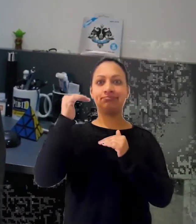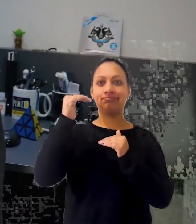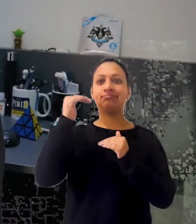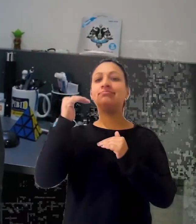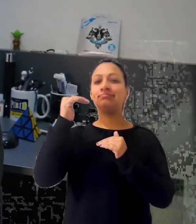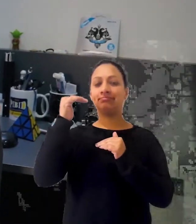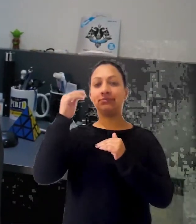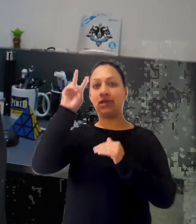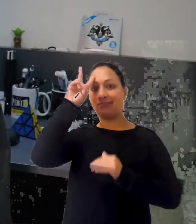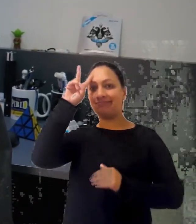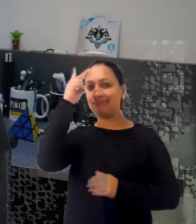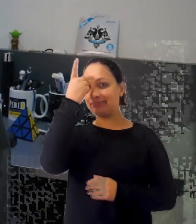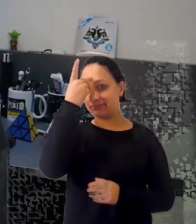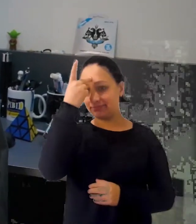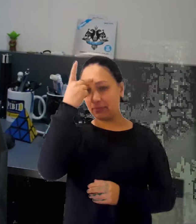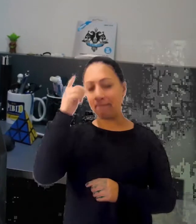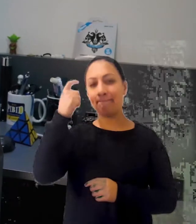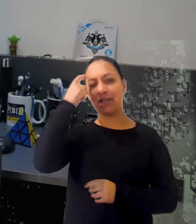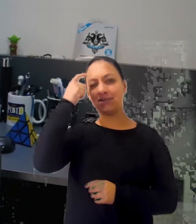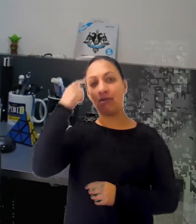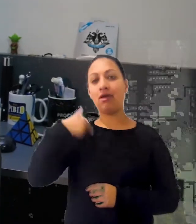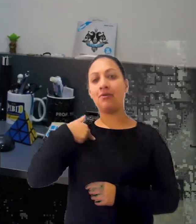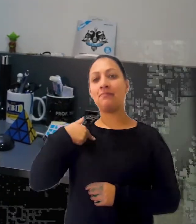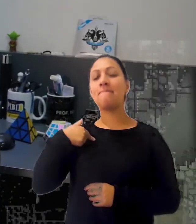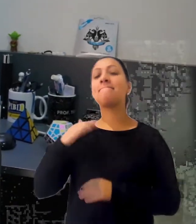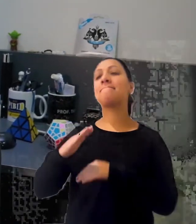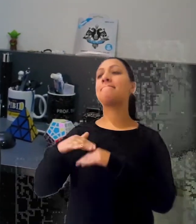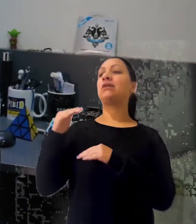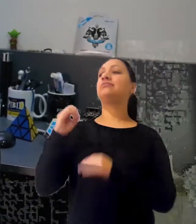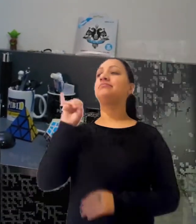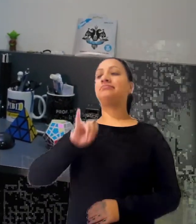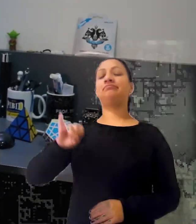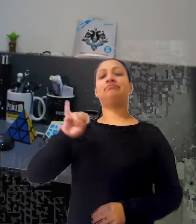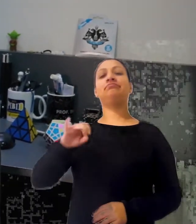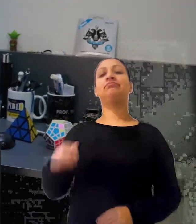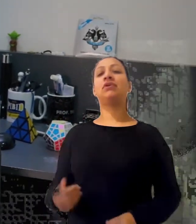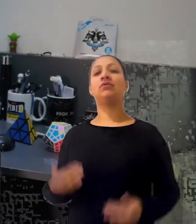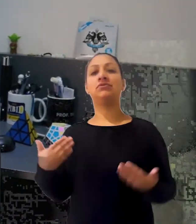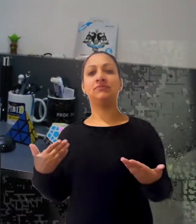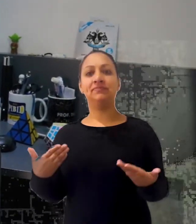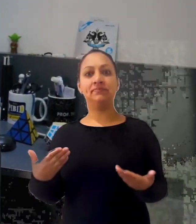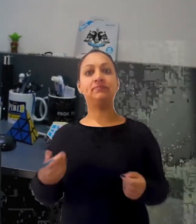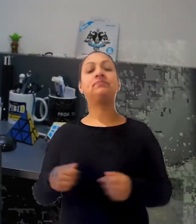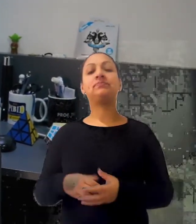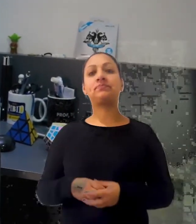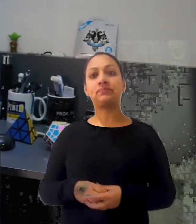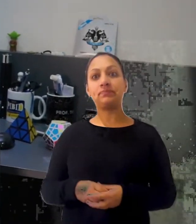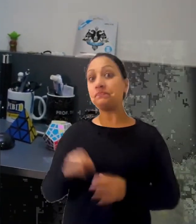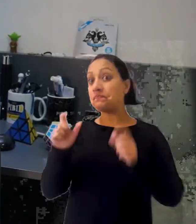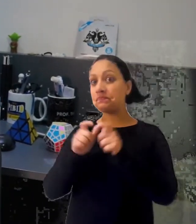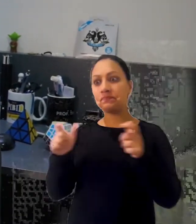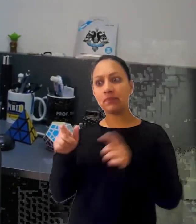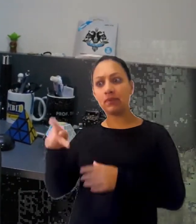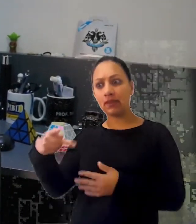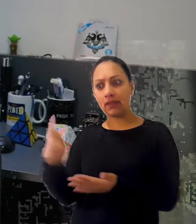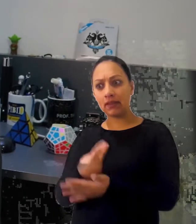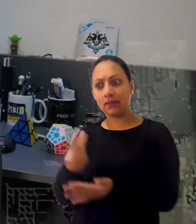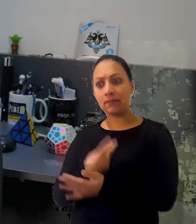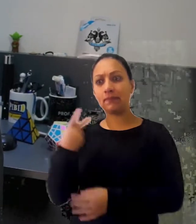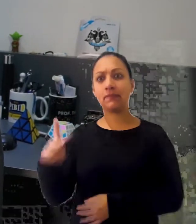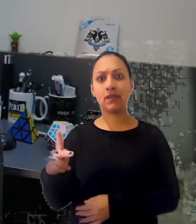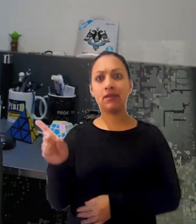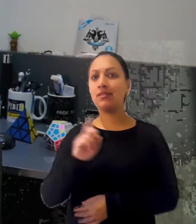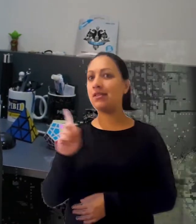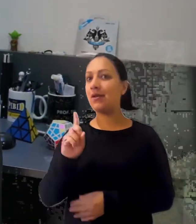passasse pela sua cabeça como sendo a pessoa mais importante. Lembrando que o maior erro de Saul não